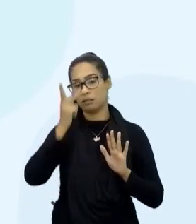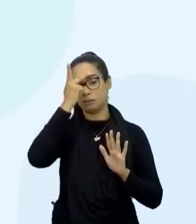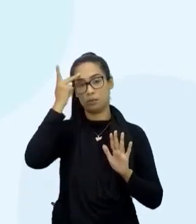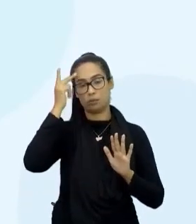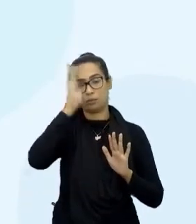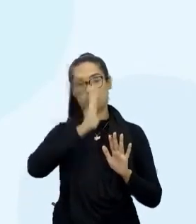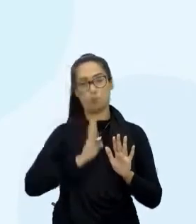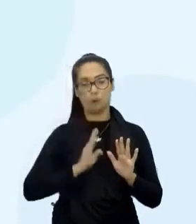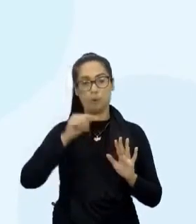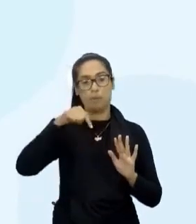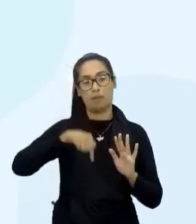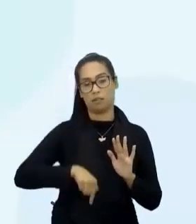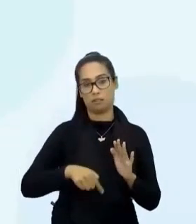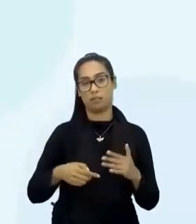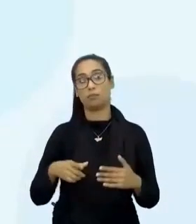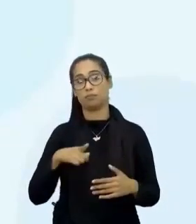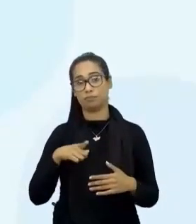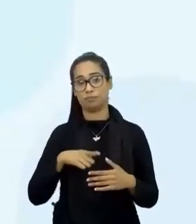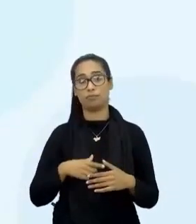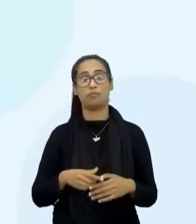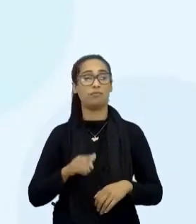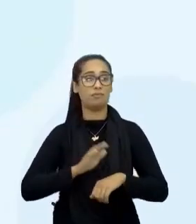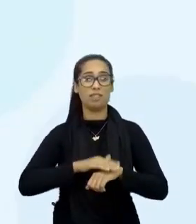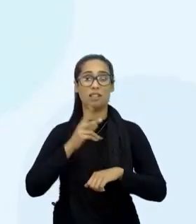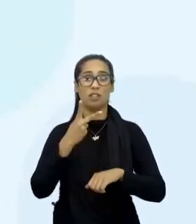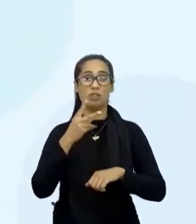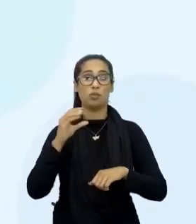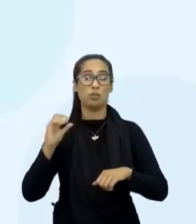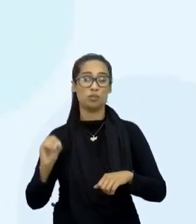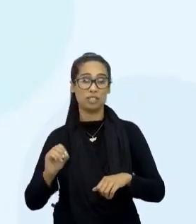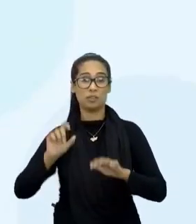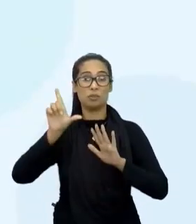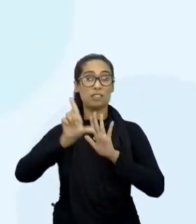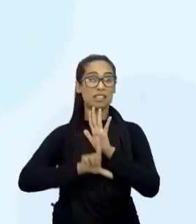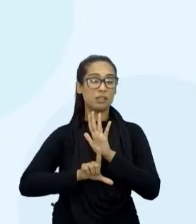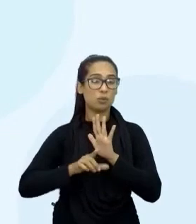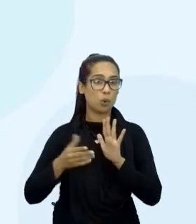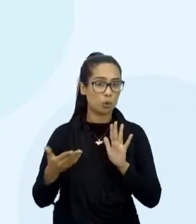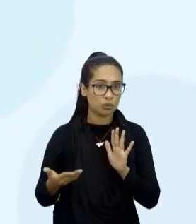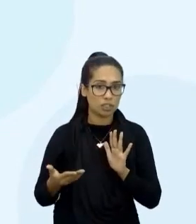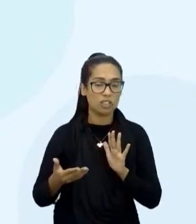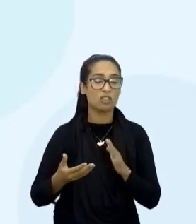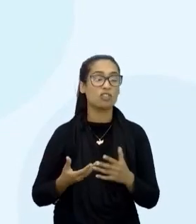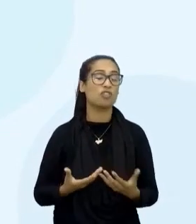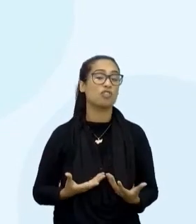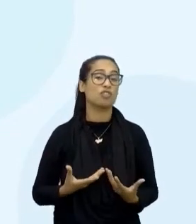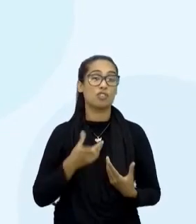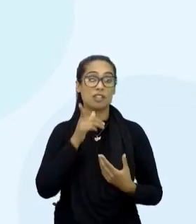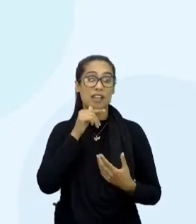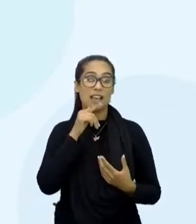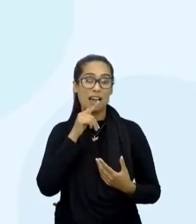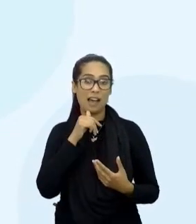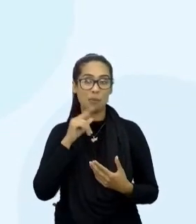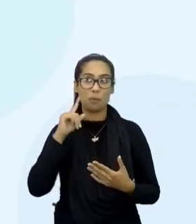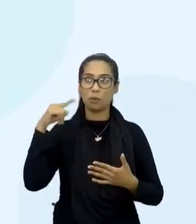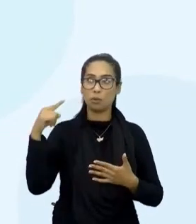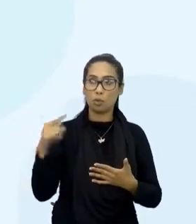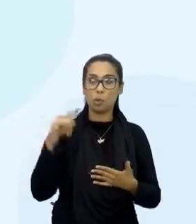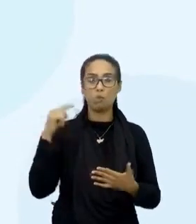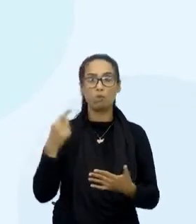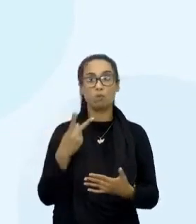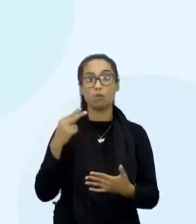consumo por pessoa que ultrapassa os 200 litros de água por dia. Então, o Brasil tem 200 milhões de habitantes. Então, são 200 milhões